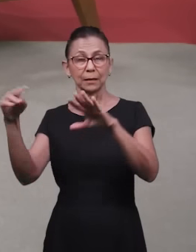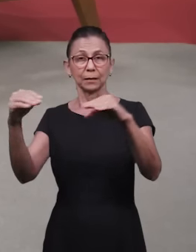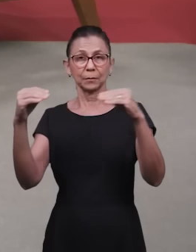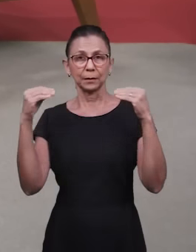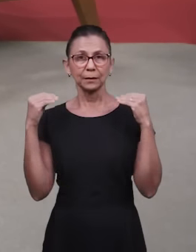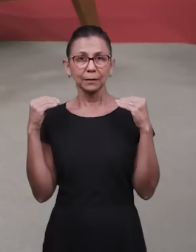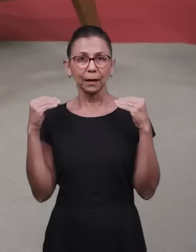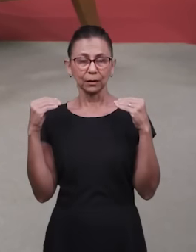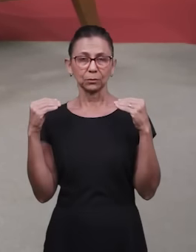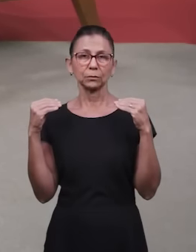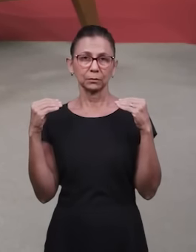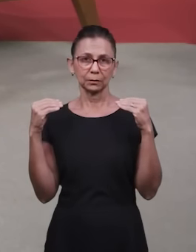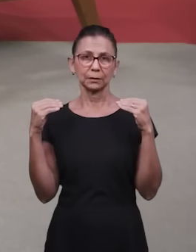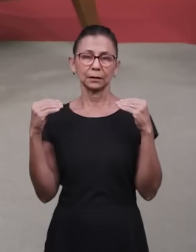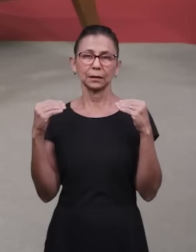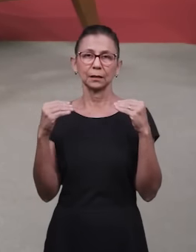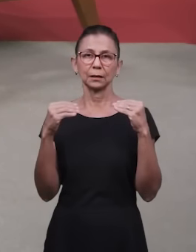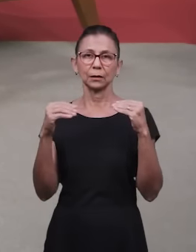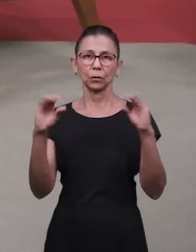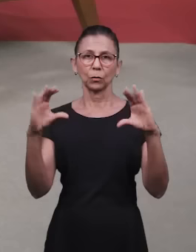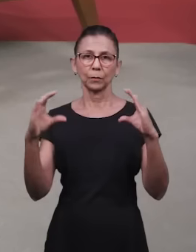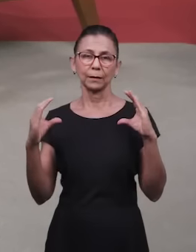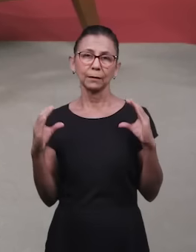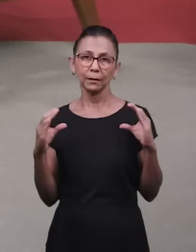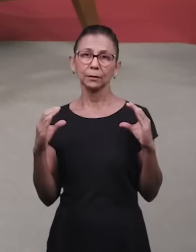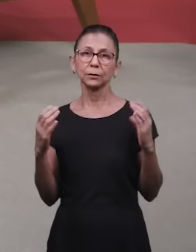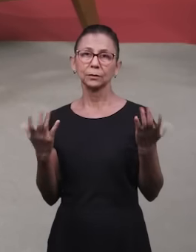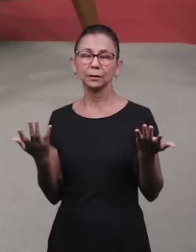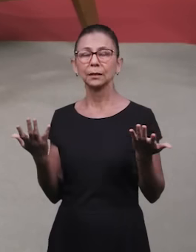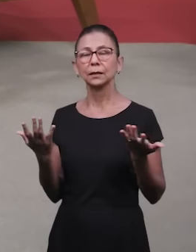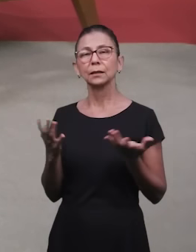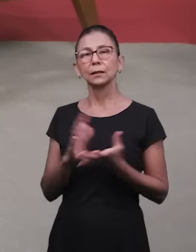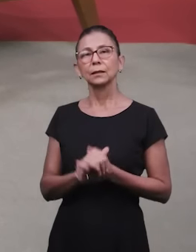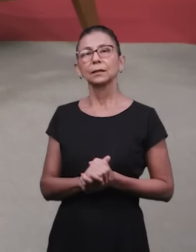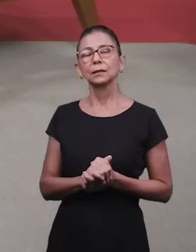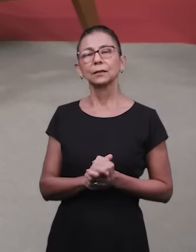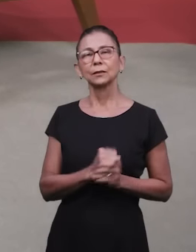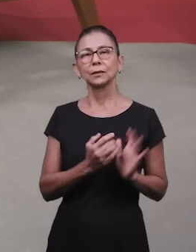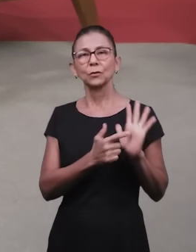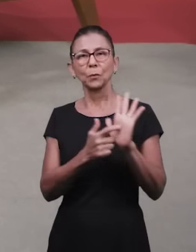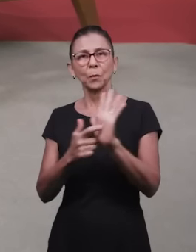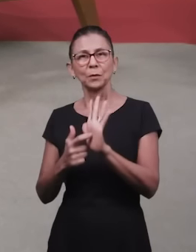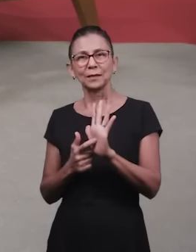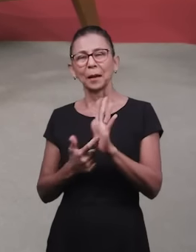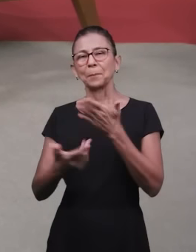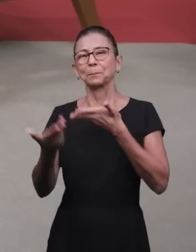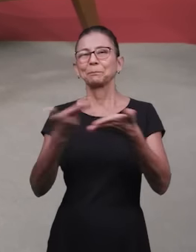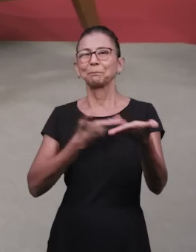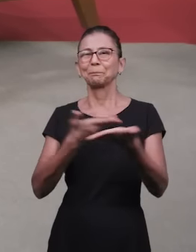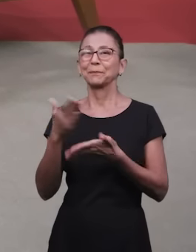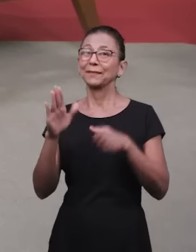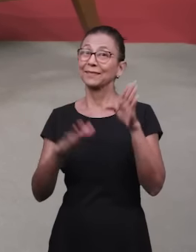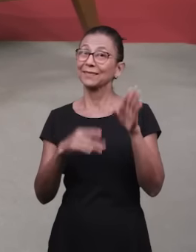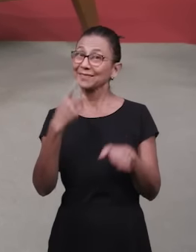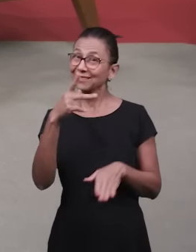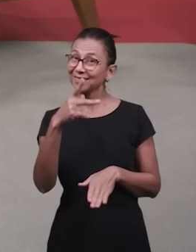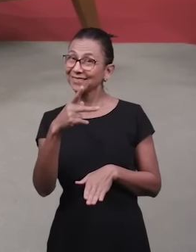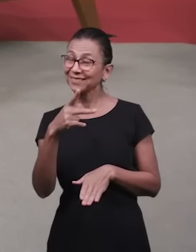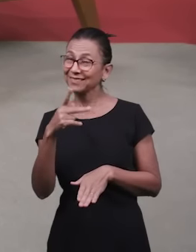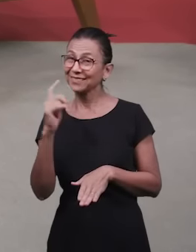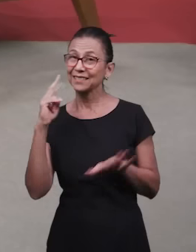assim, enviaram o seu comentário e a gente traz aqui algumas para compartilhar com você. Quem sabe o seu comentário vai